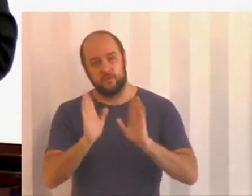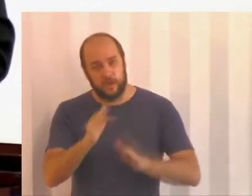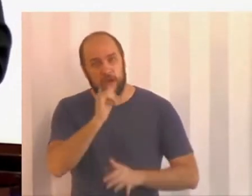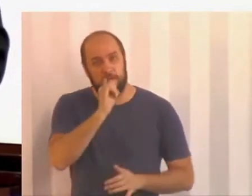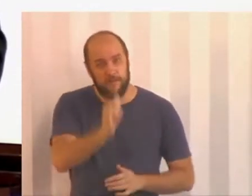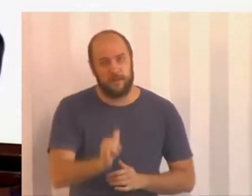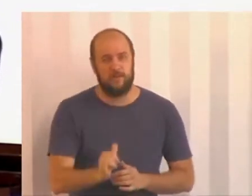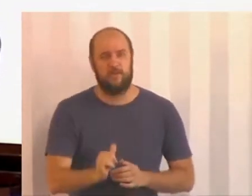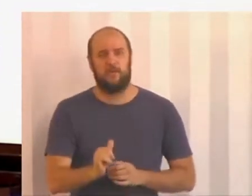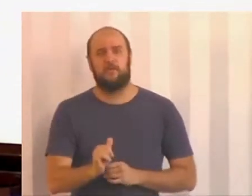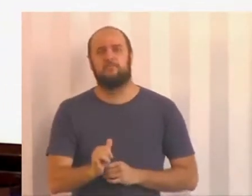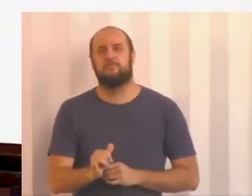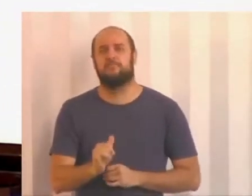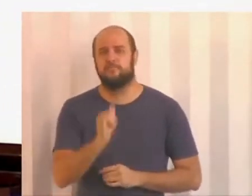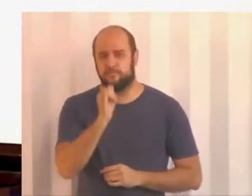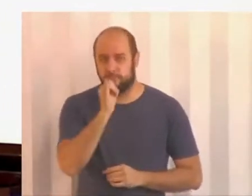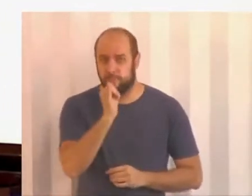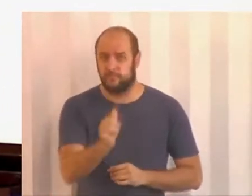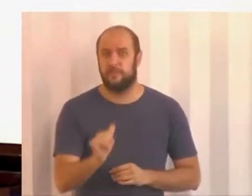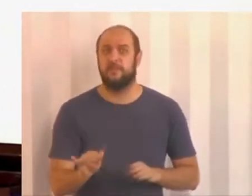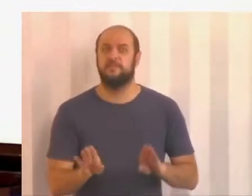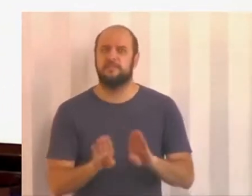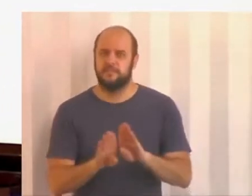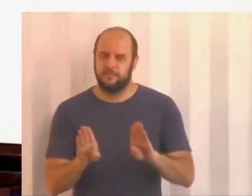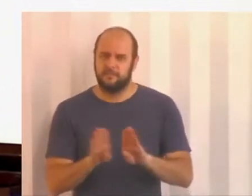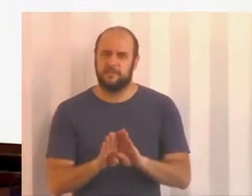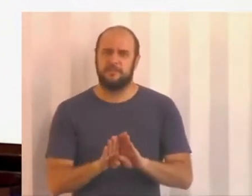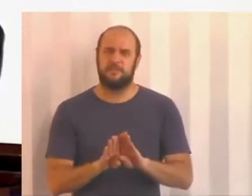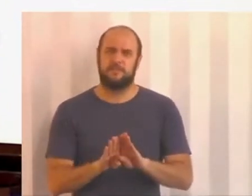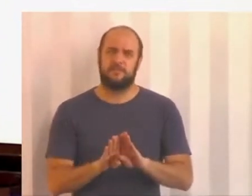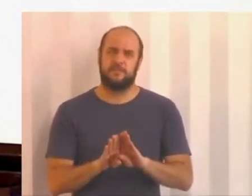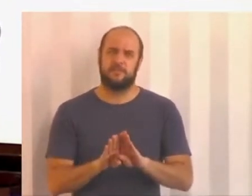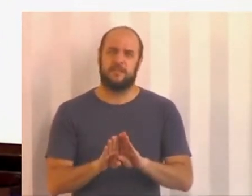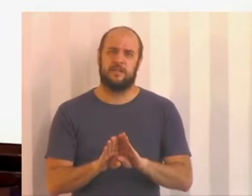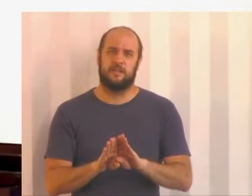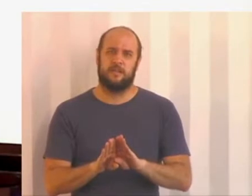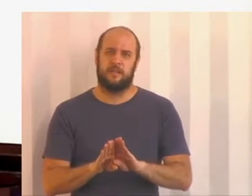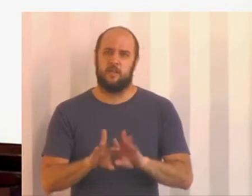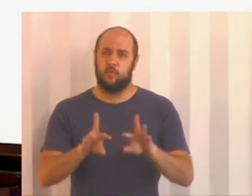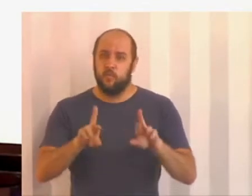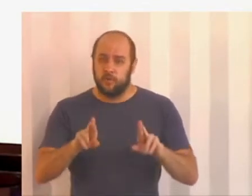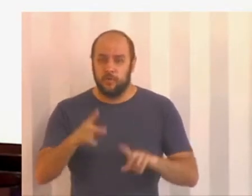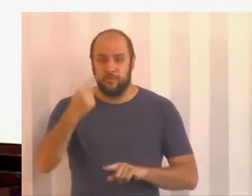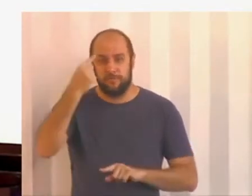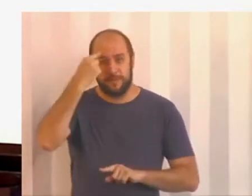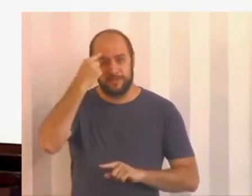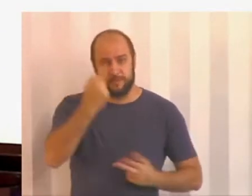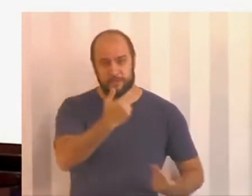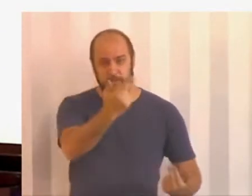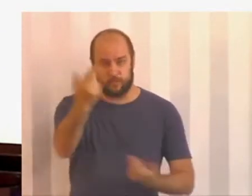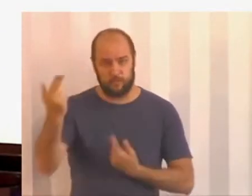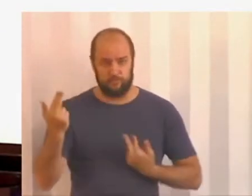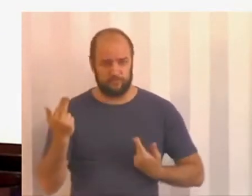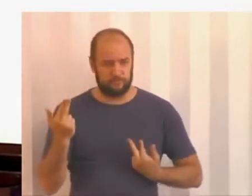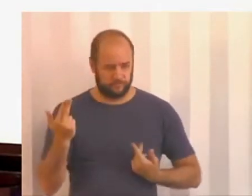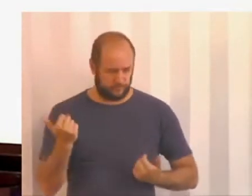falamos, ele vai dizer também tendo aqui os mesmos pensamentos, tendo o